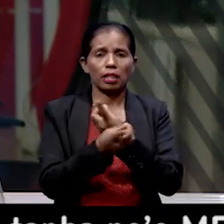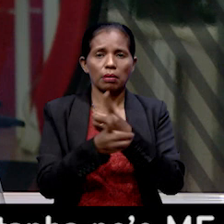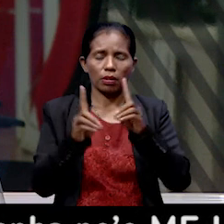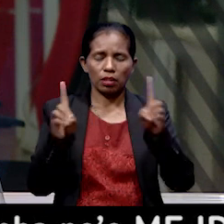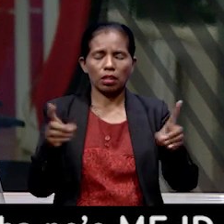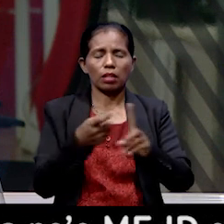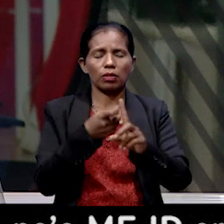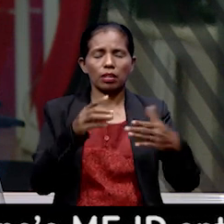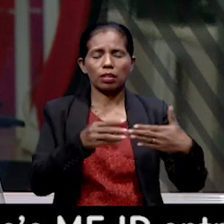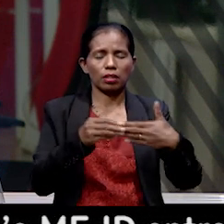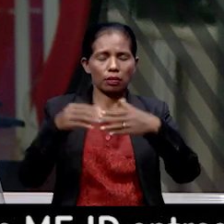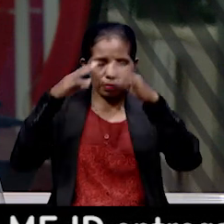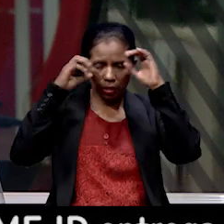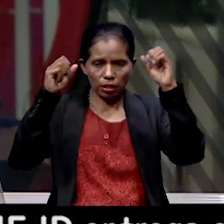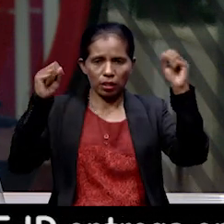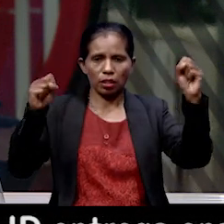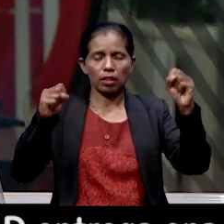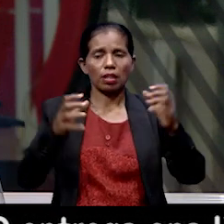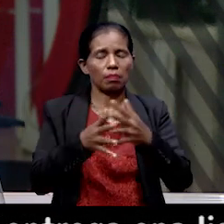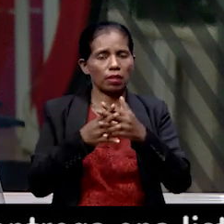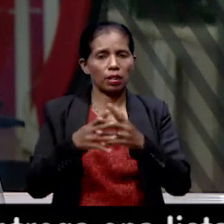si Presidente Joe Biden durante l'oronroa.